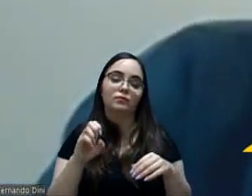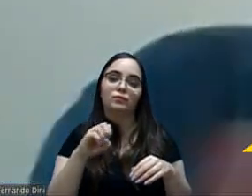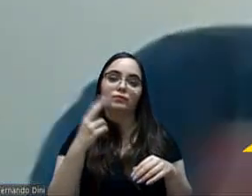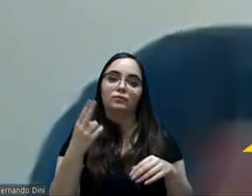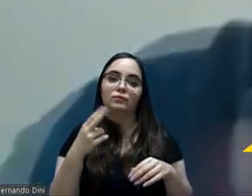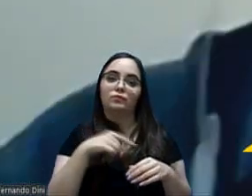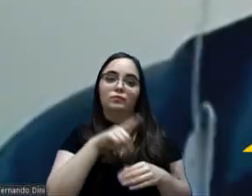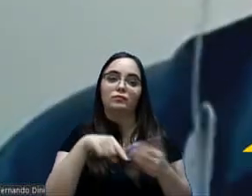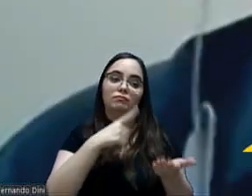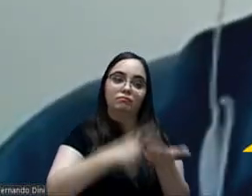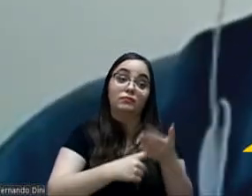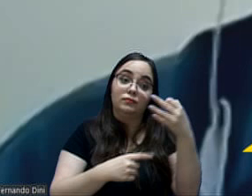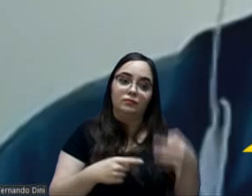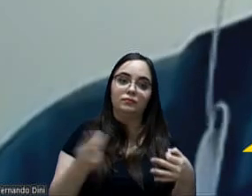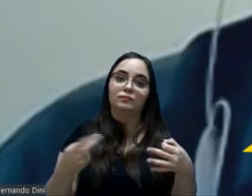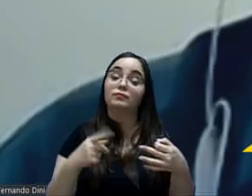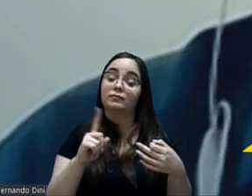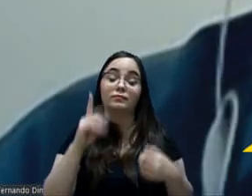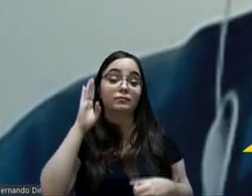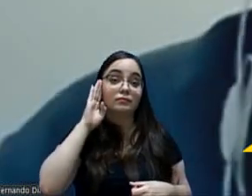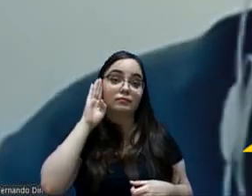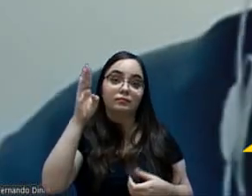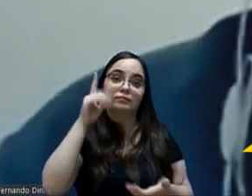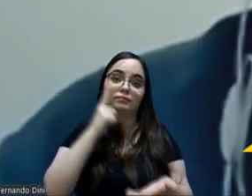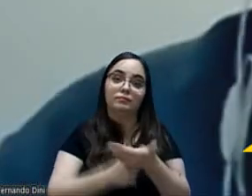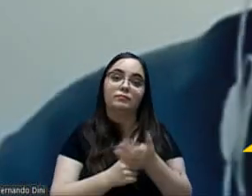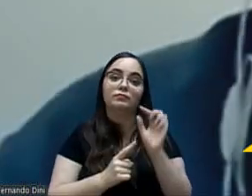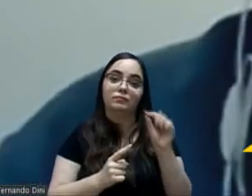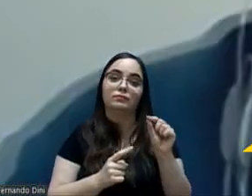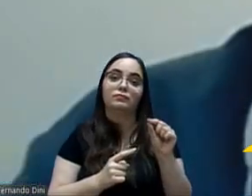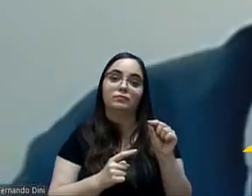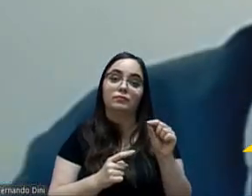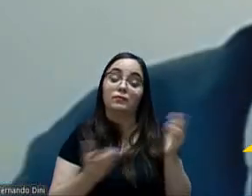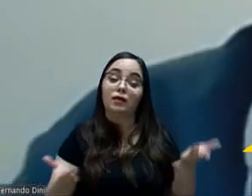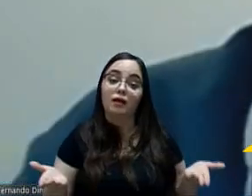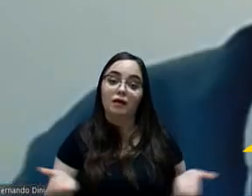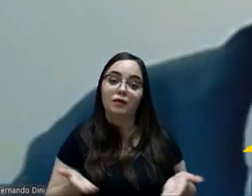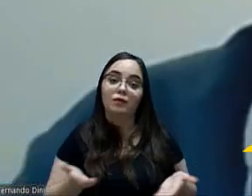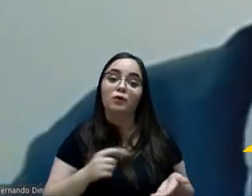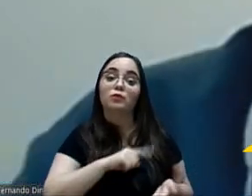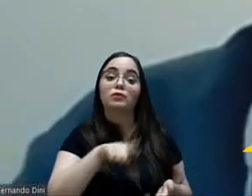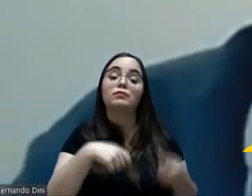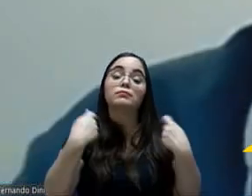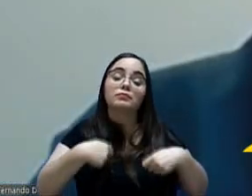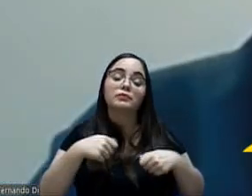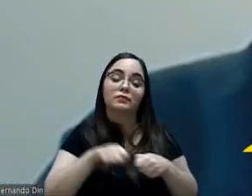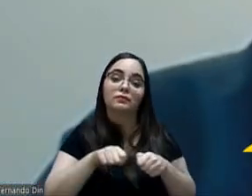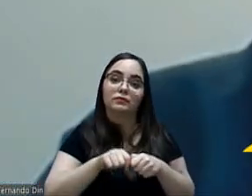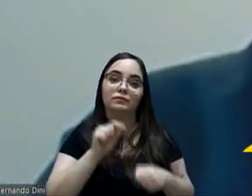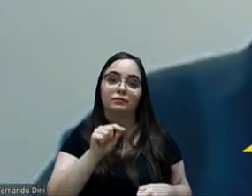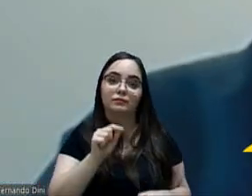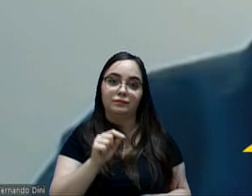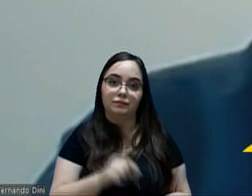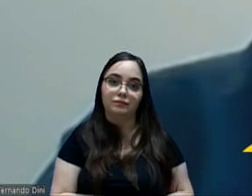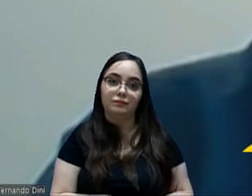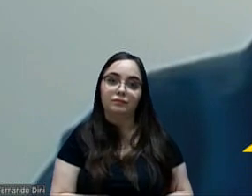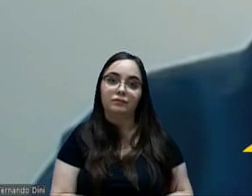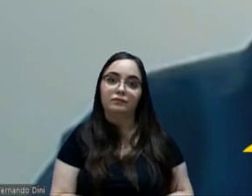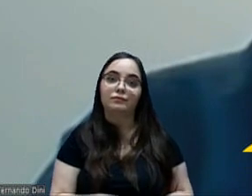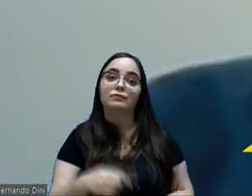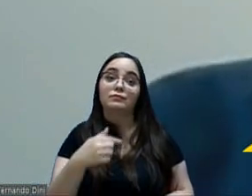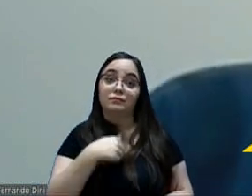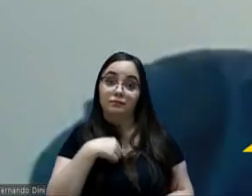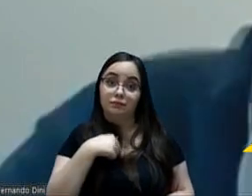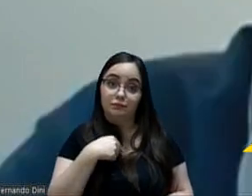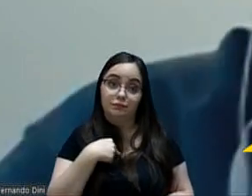errado. Nós precisamos se comprometer naquele momento o que devemos fazer. E o meu mandato, enquanto